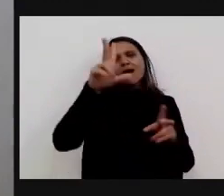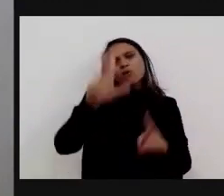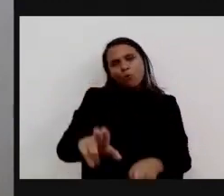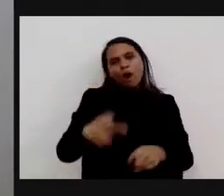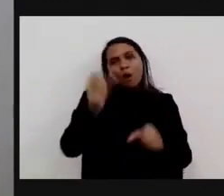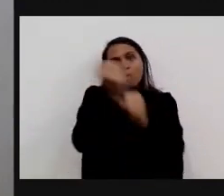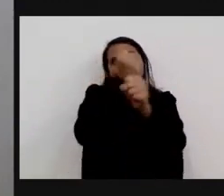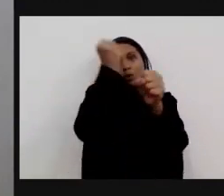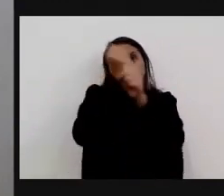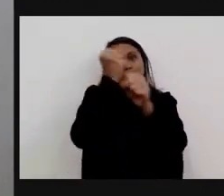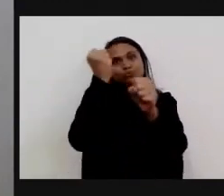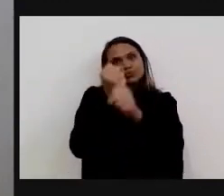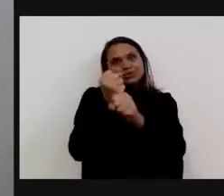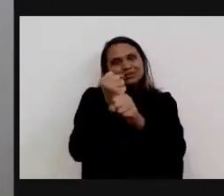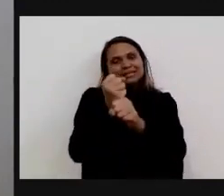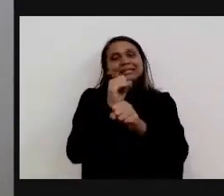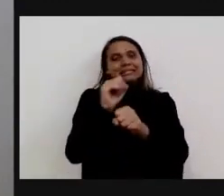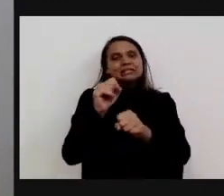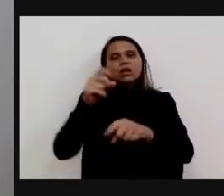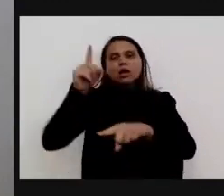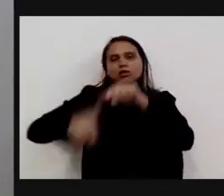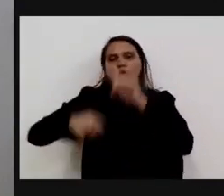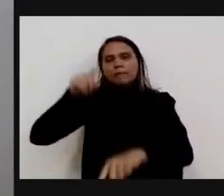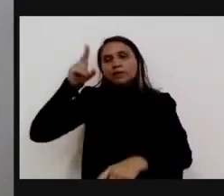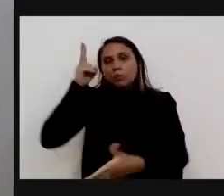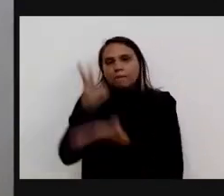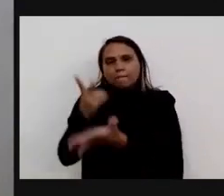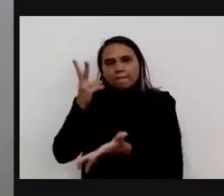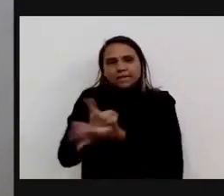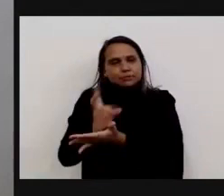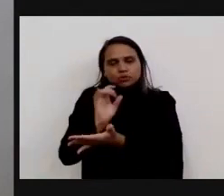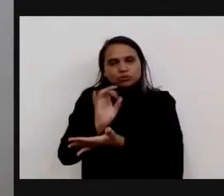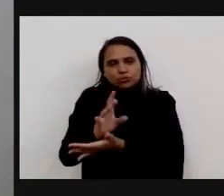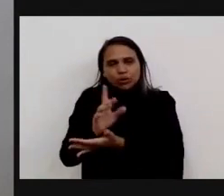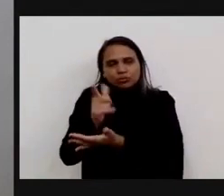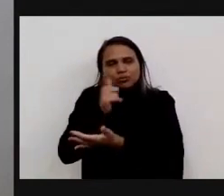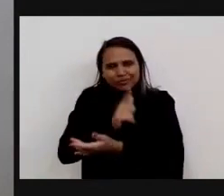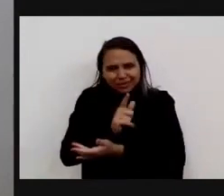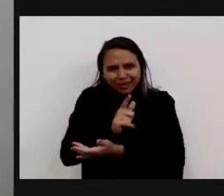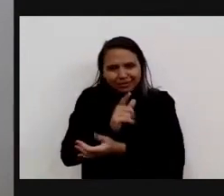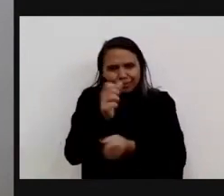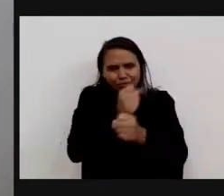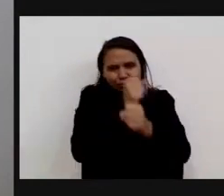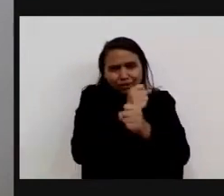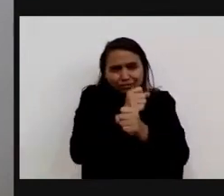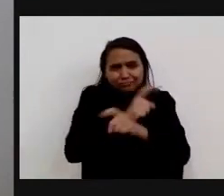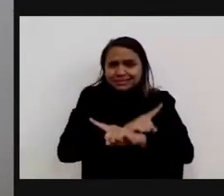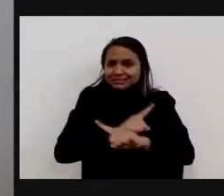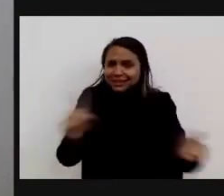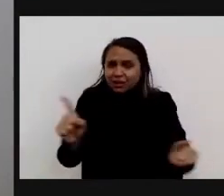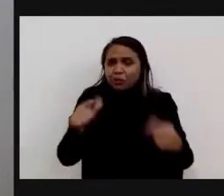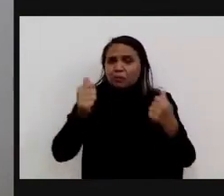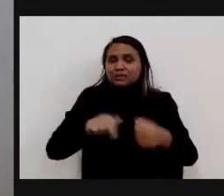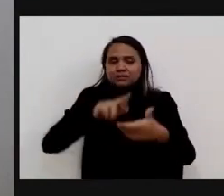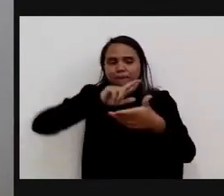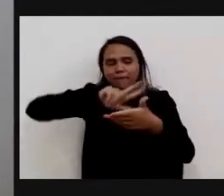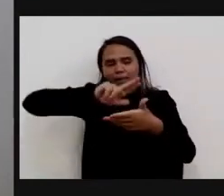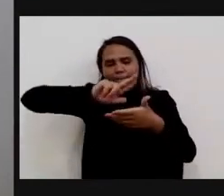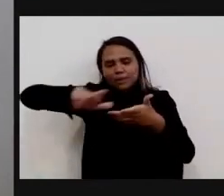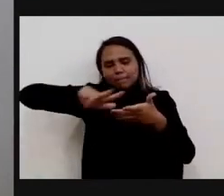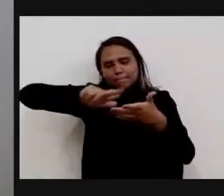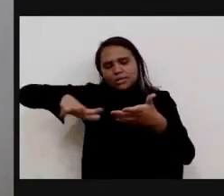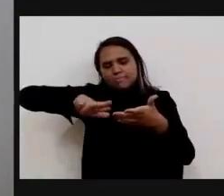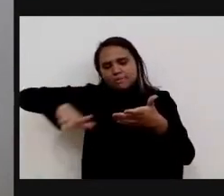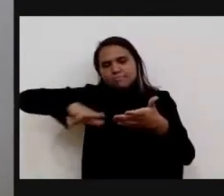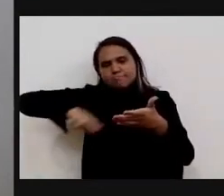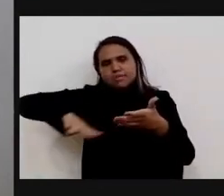mediano você constrói melhor uma casa e é isso também esse acho que é o desafio a gente tem equipes diversos múltiplas que